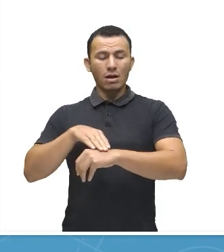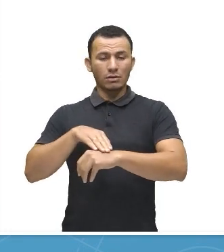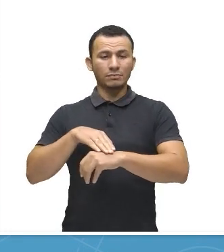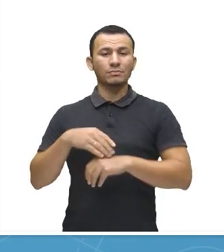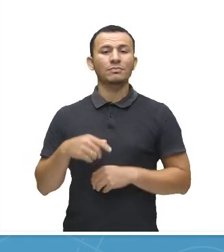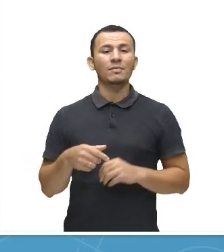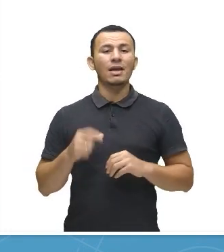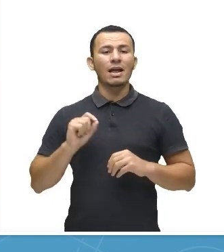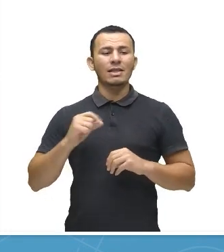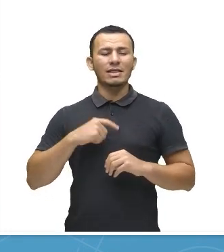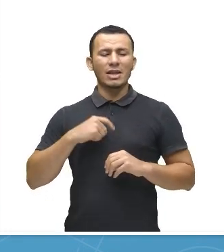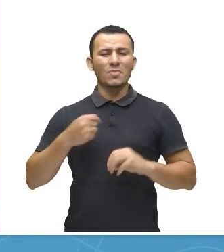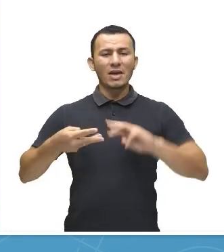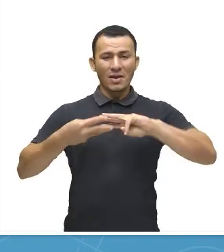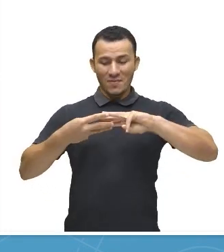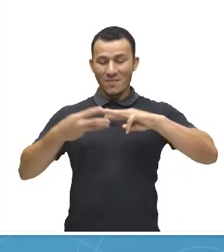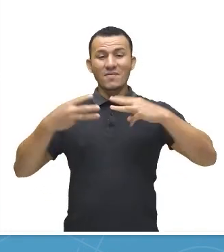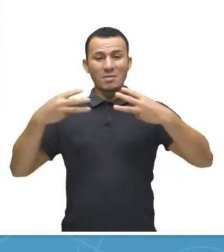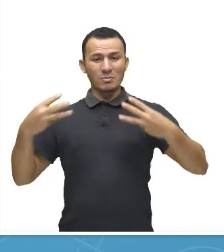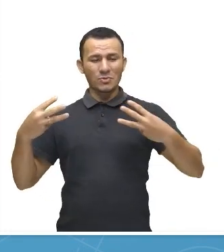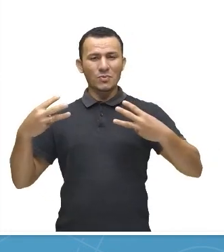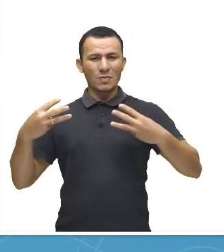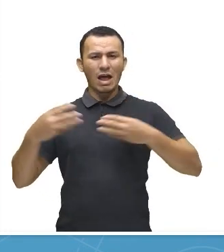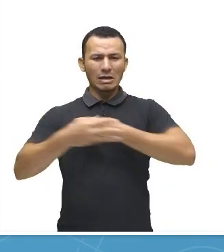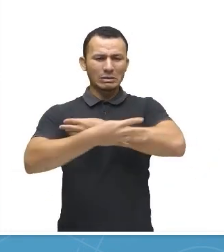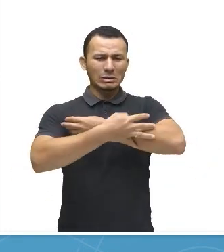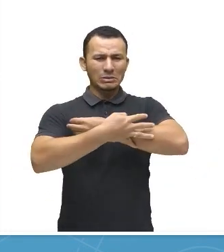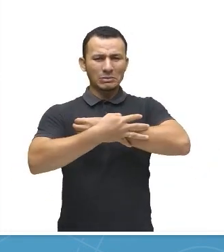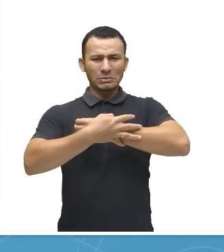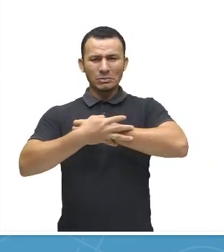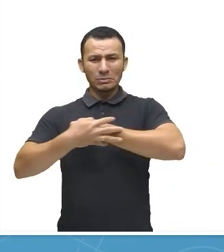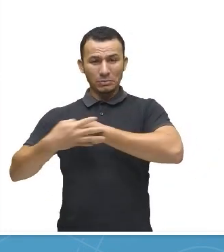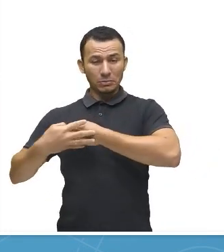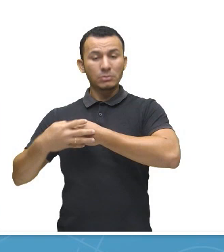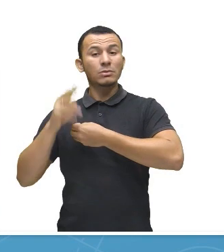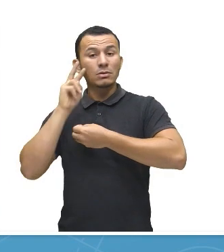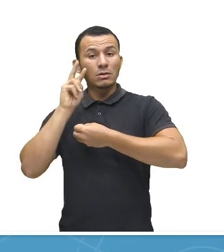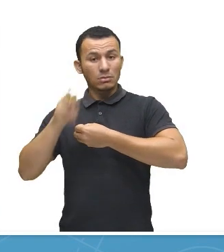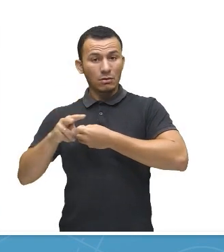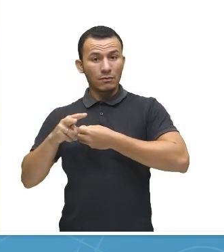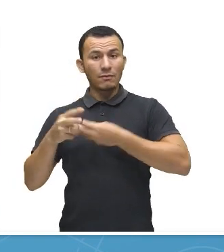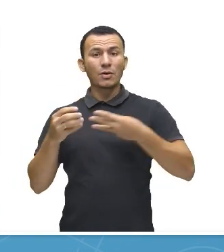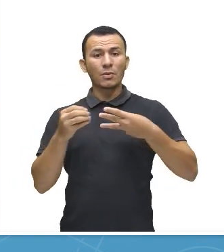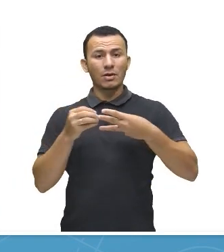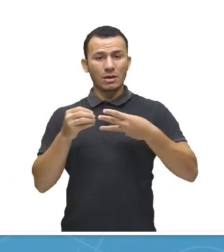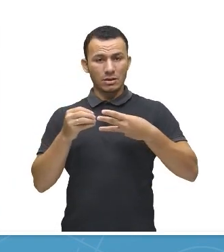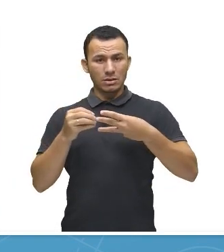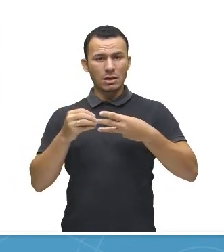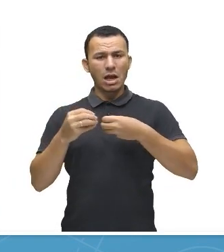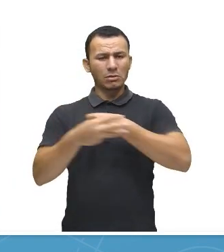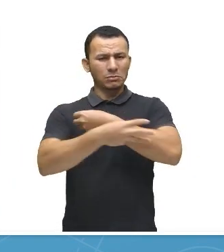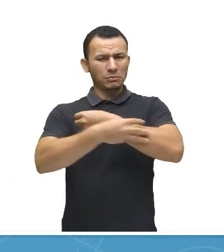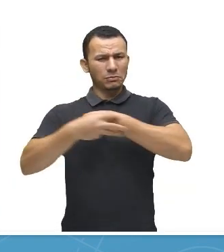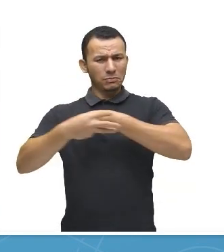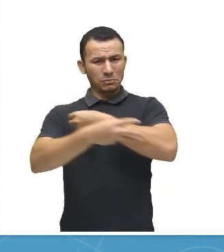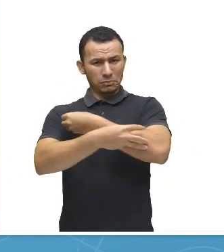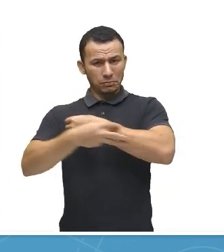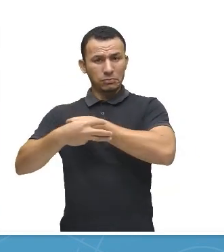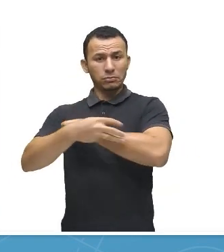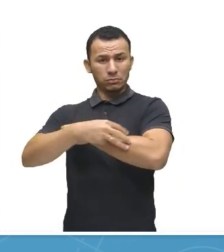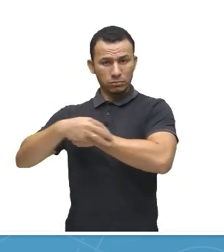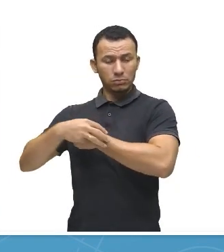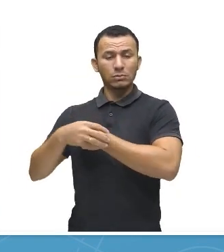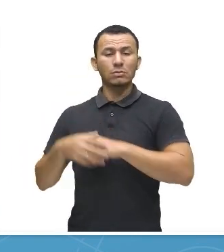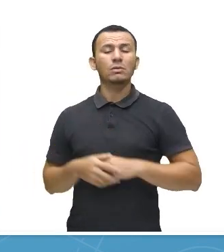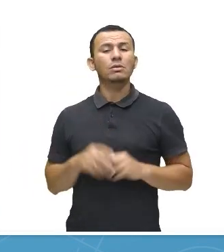de fibras musculares, né? Quando a gente vê célula muscular, a gente fala de fibras musculares. Então, reparem